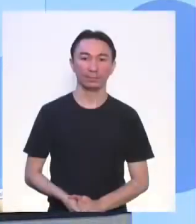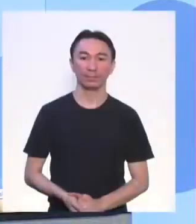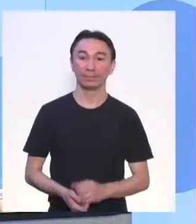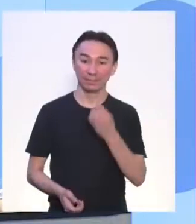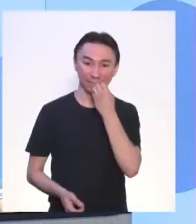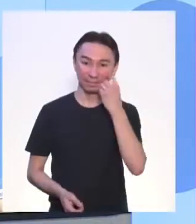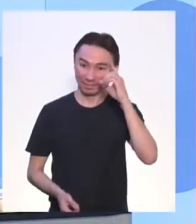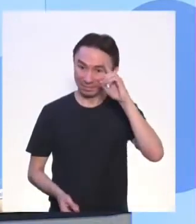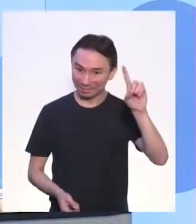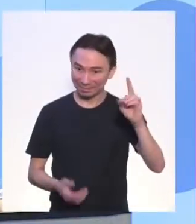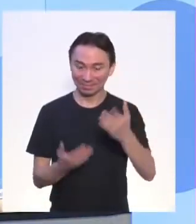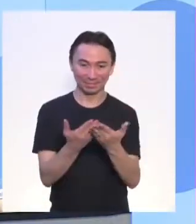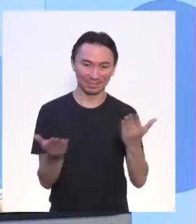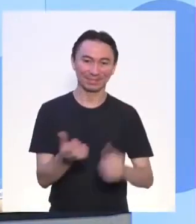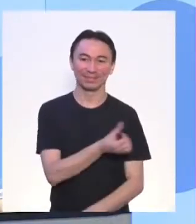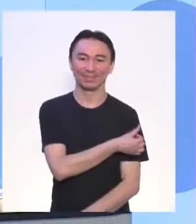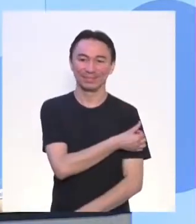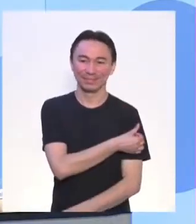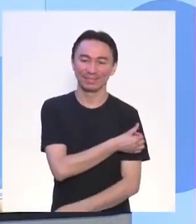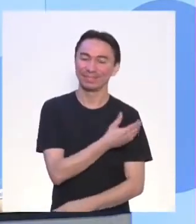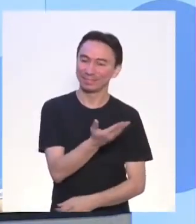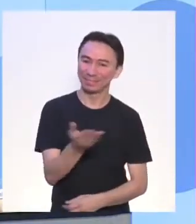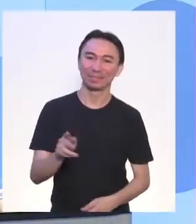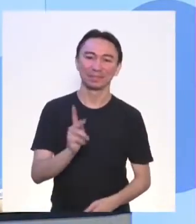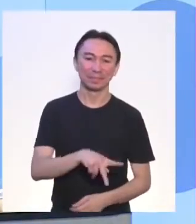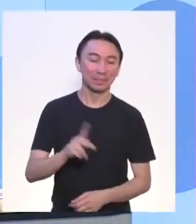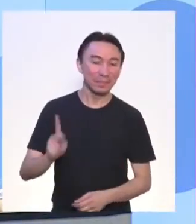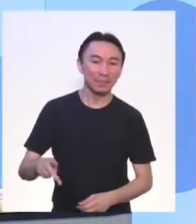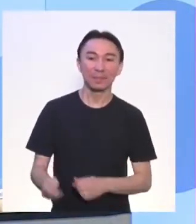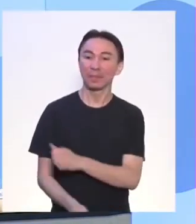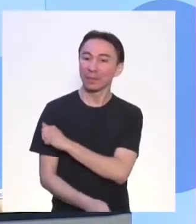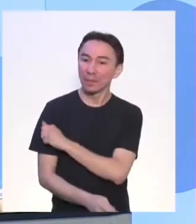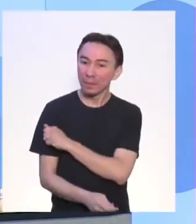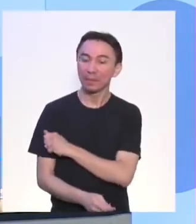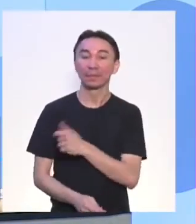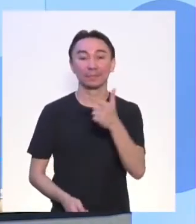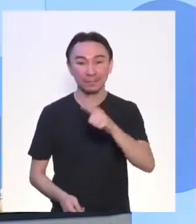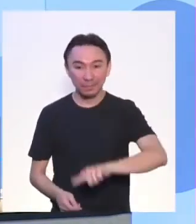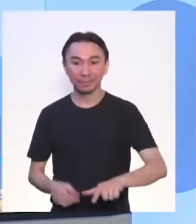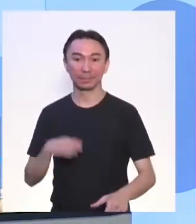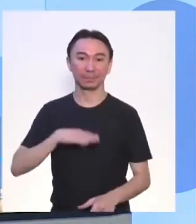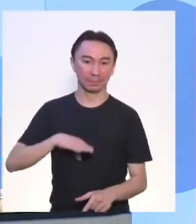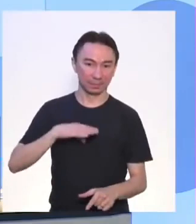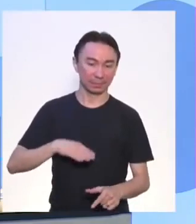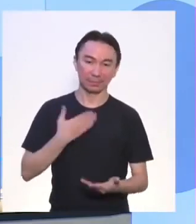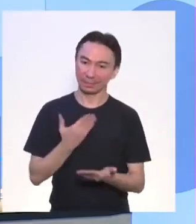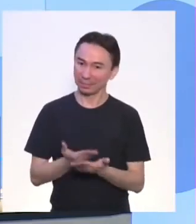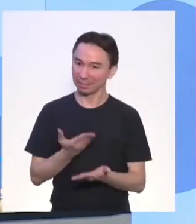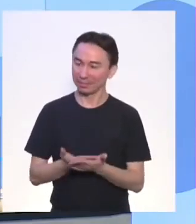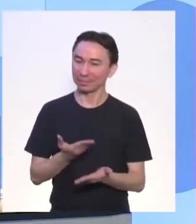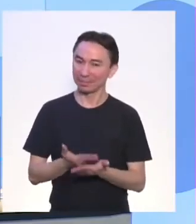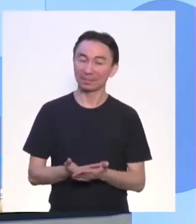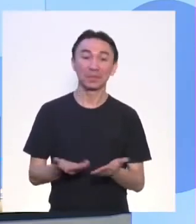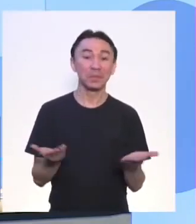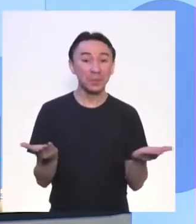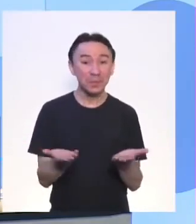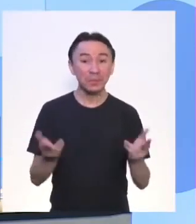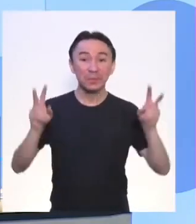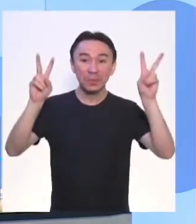Bom dia, sexto ano, professores e alunos. Mais uma aula de língua portuguesa. E hoje, língua